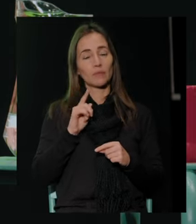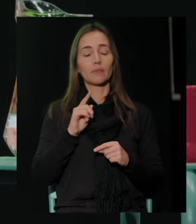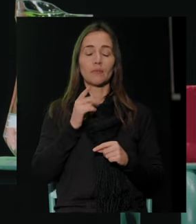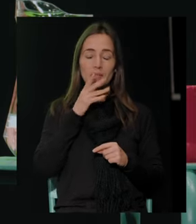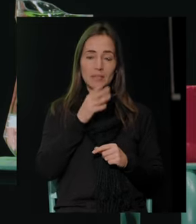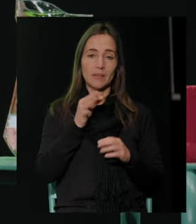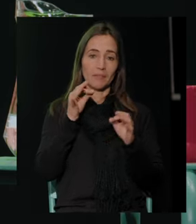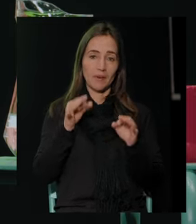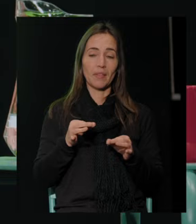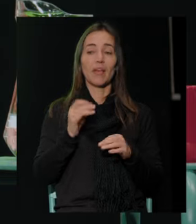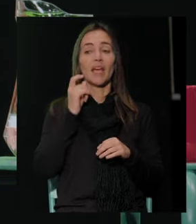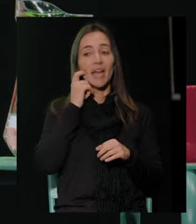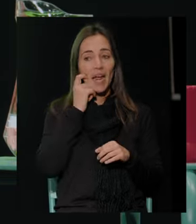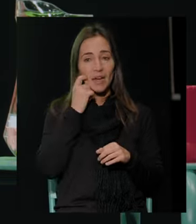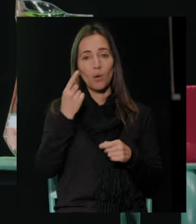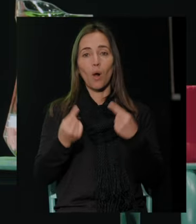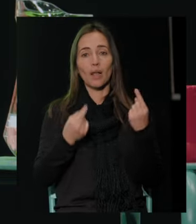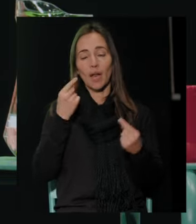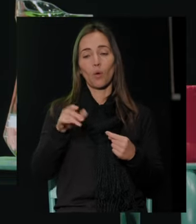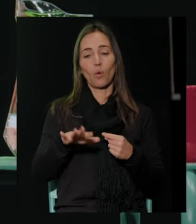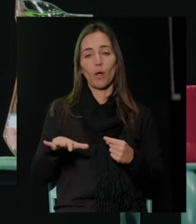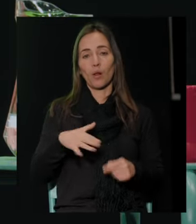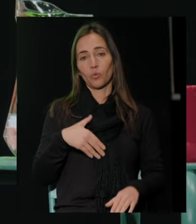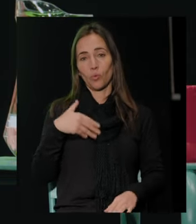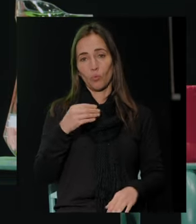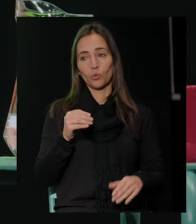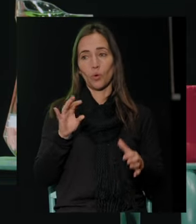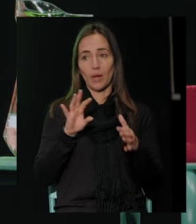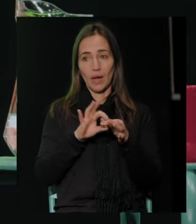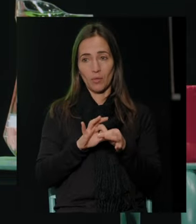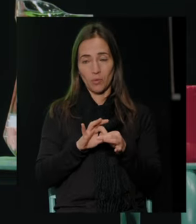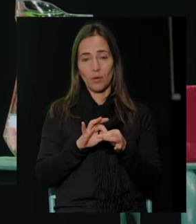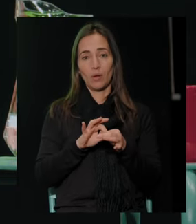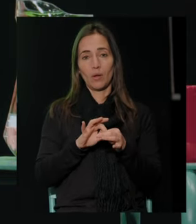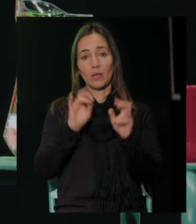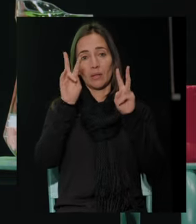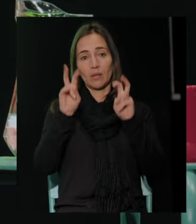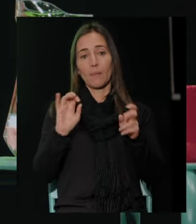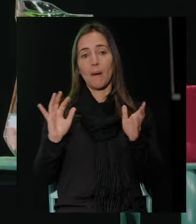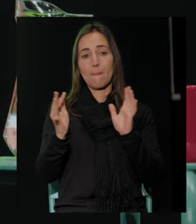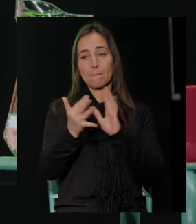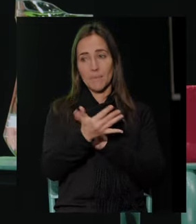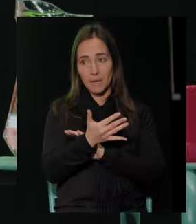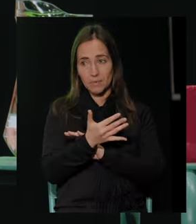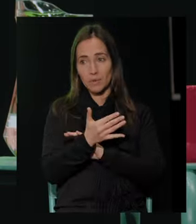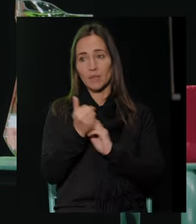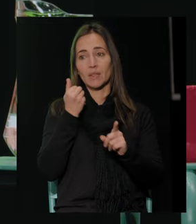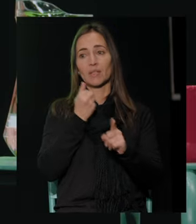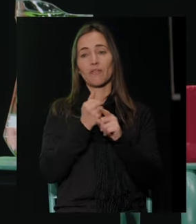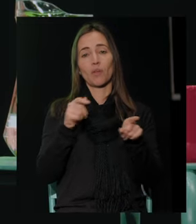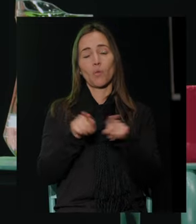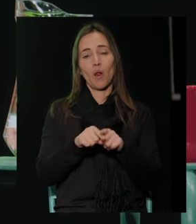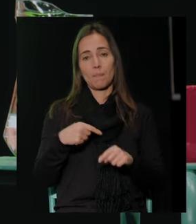que quem está em qualquer parte do mundo, no que diz respeito, desde logo, às questões ambientais, está perante os mesmos desafios do que